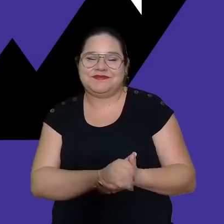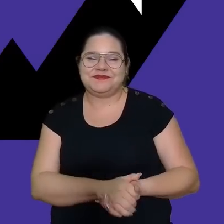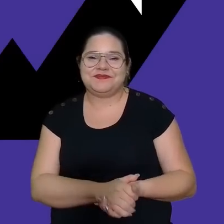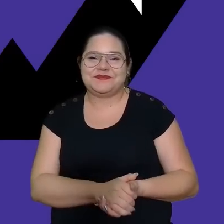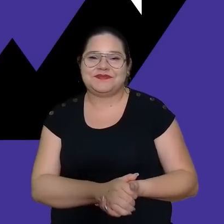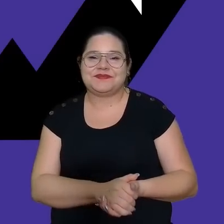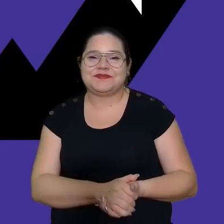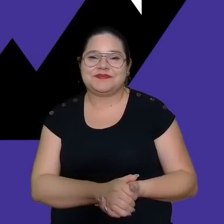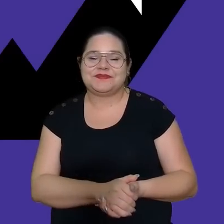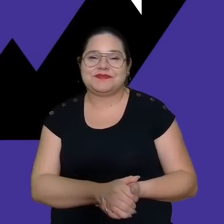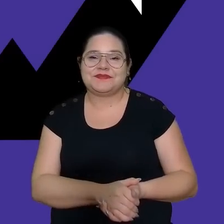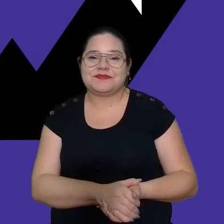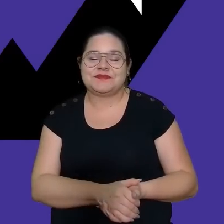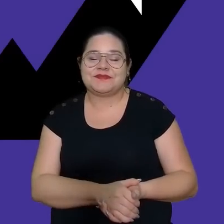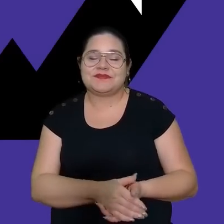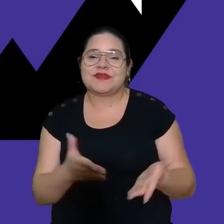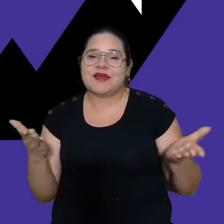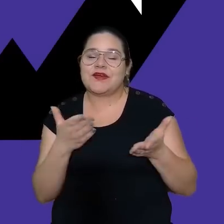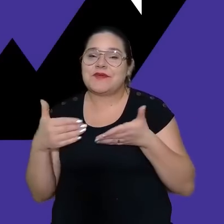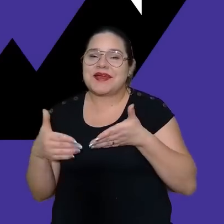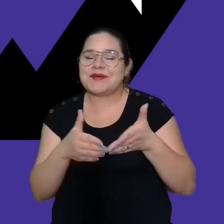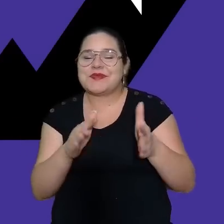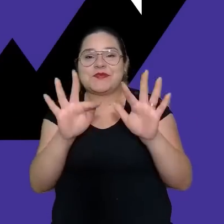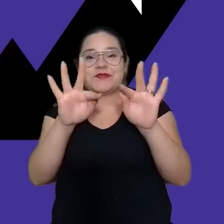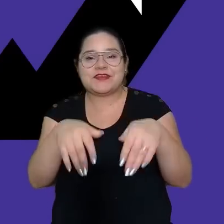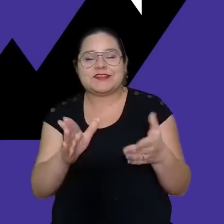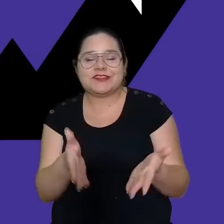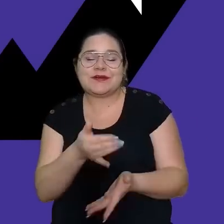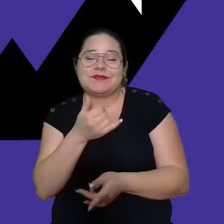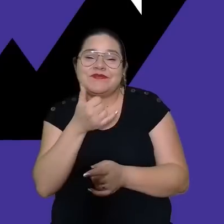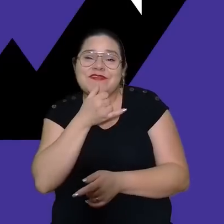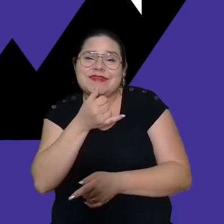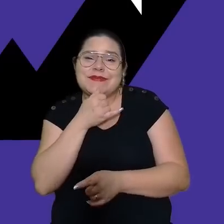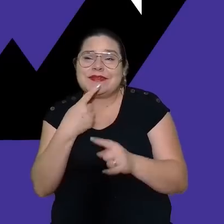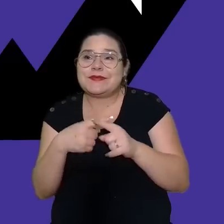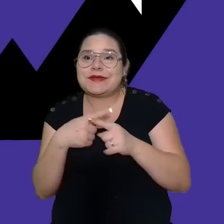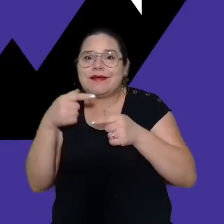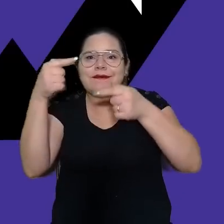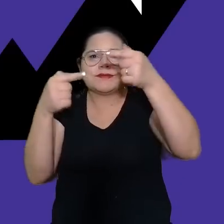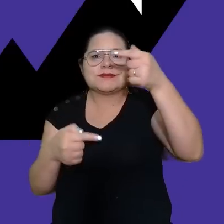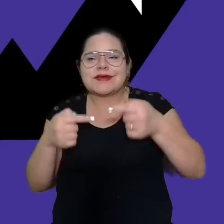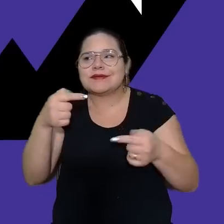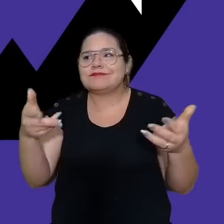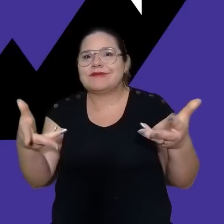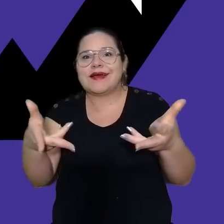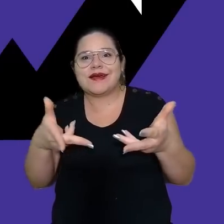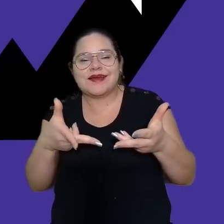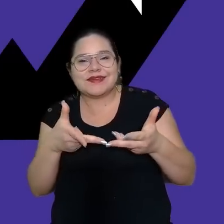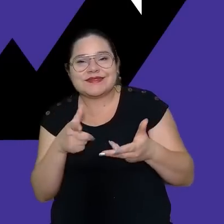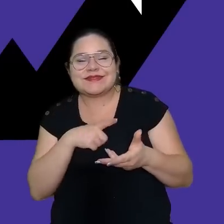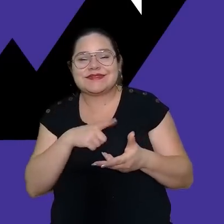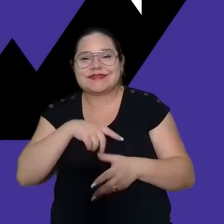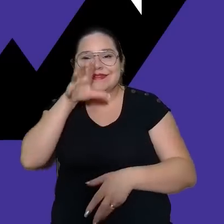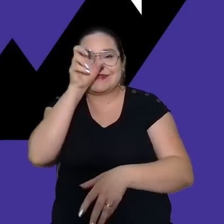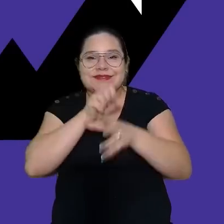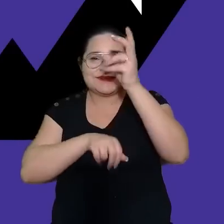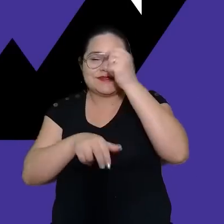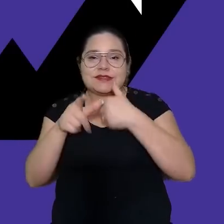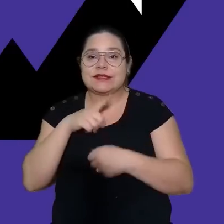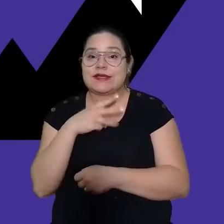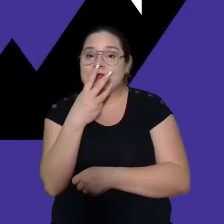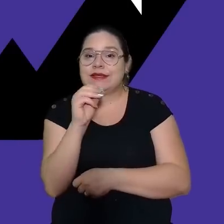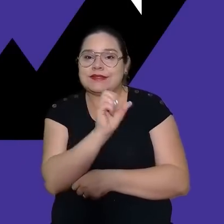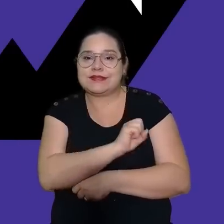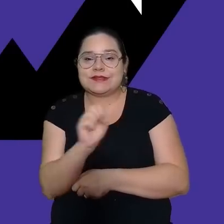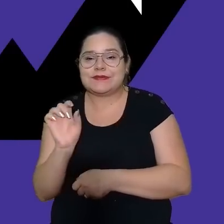Vamos nos encaminhar aqui para o encerramento, infelizmente, porque foi um debate riquíssimo. A gente tem aí 30 segundos para cada um,